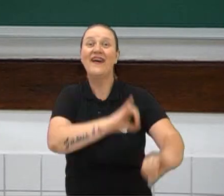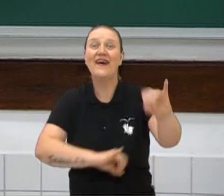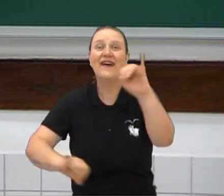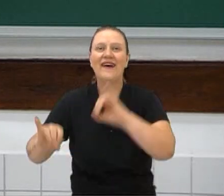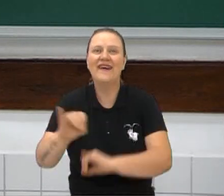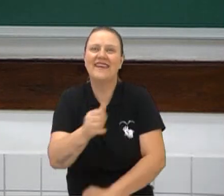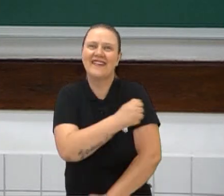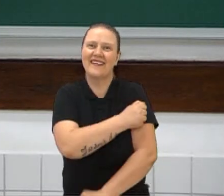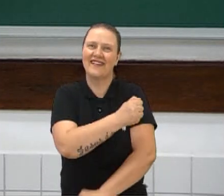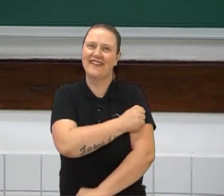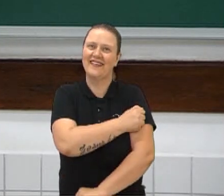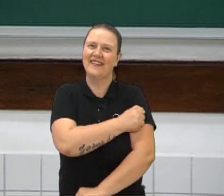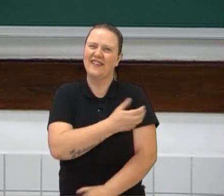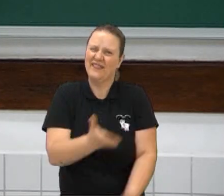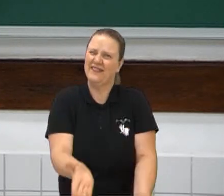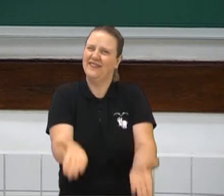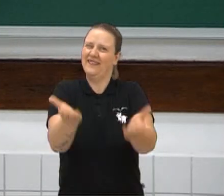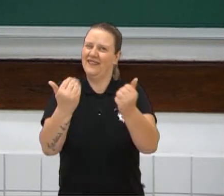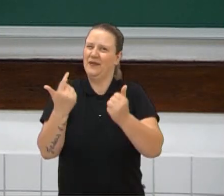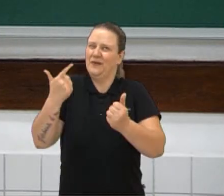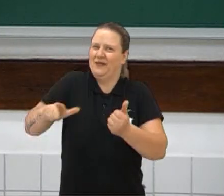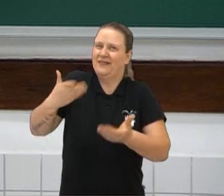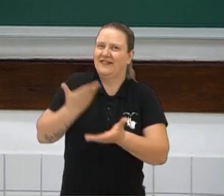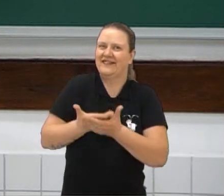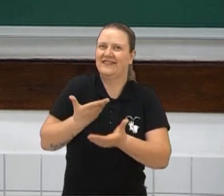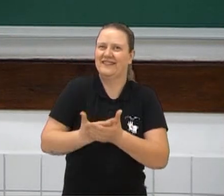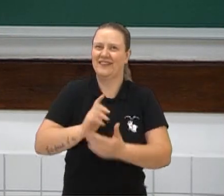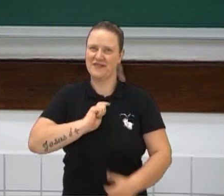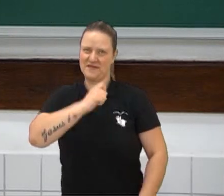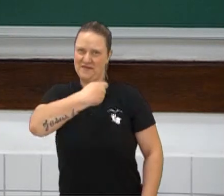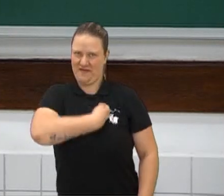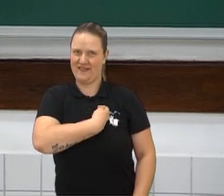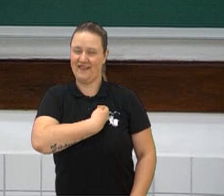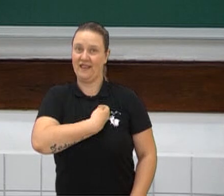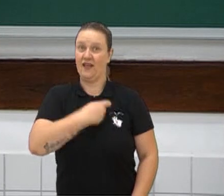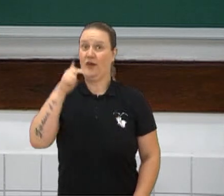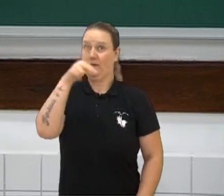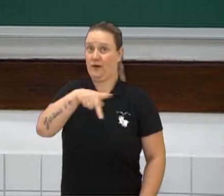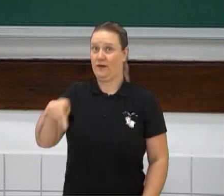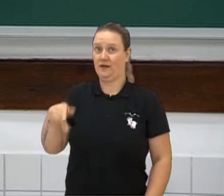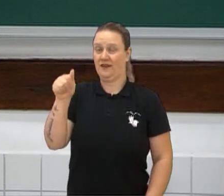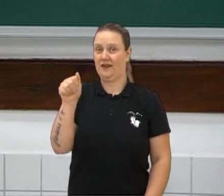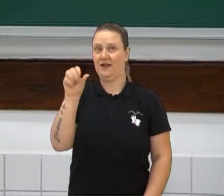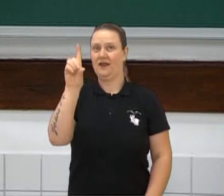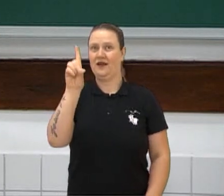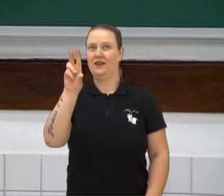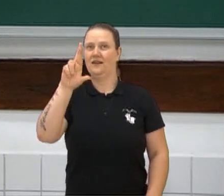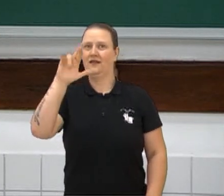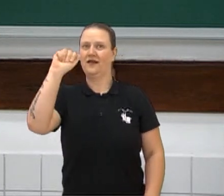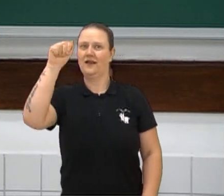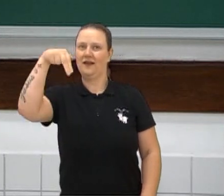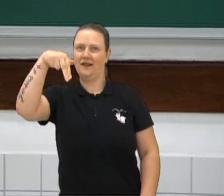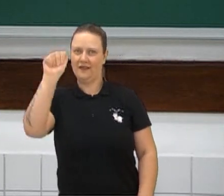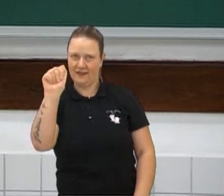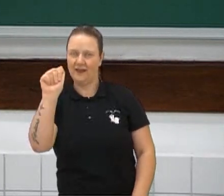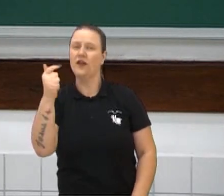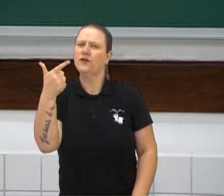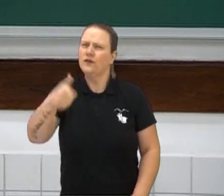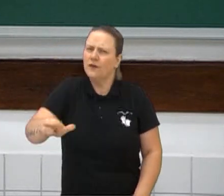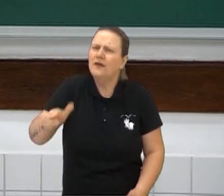Hola estudiantes, vamos a más una clase de lengua española. Yo soy la profe Adriana, estaré con ustedes en